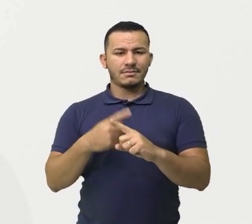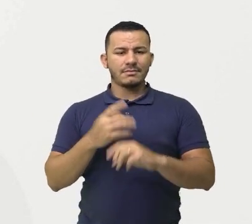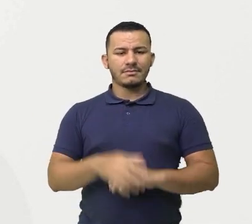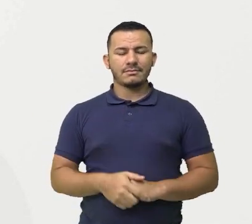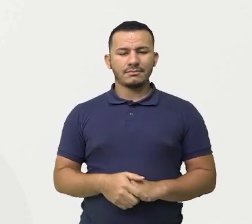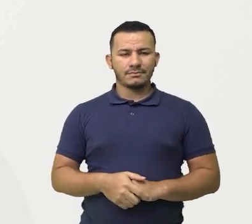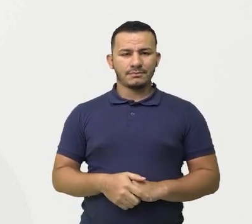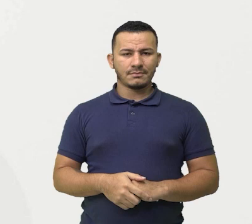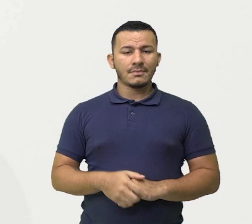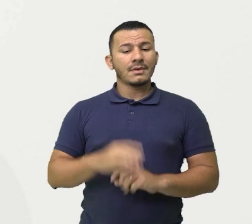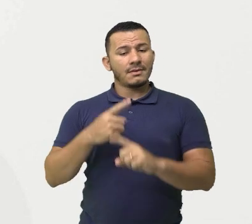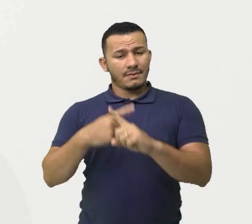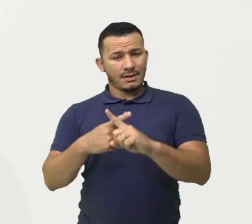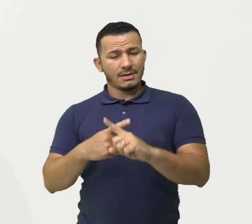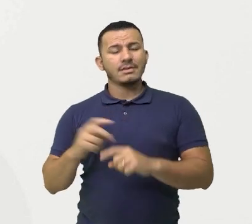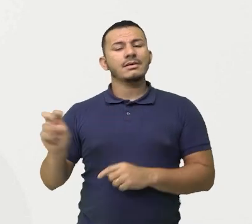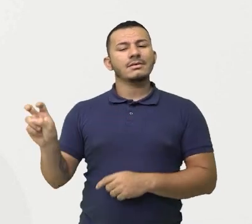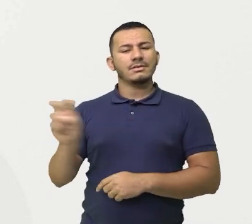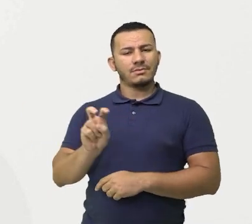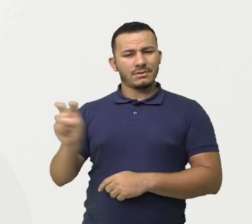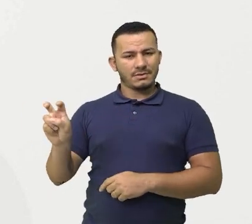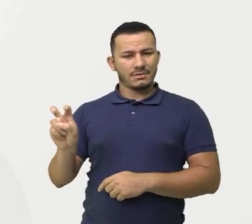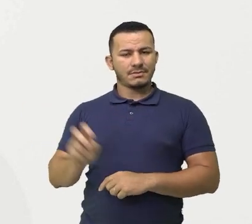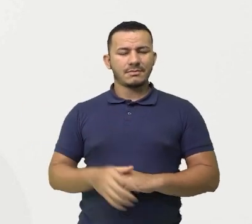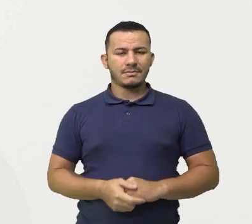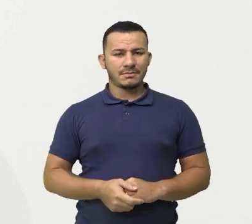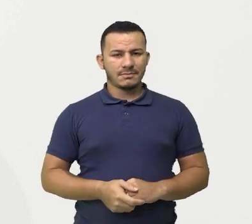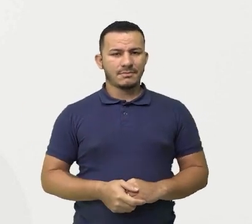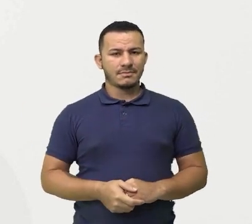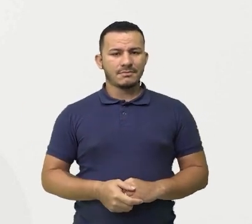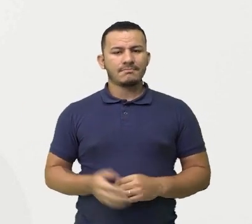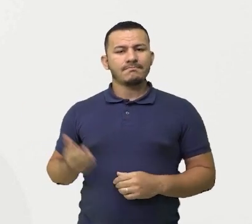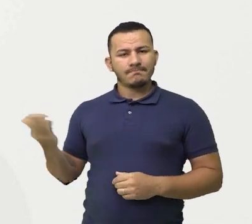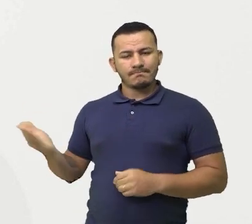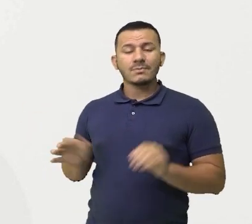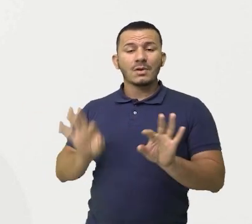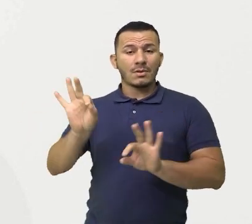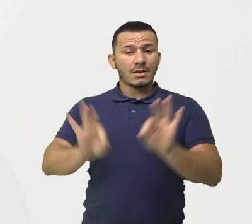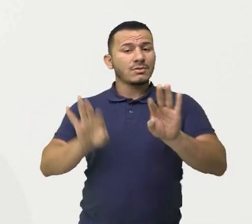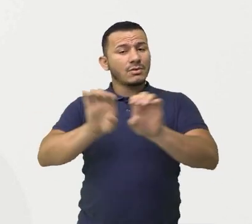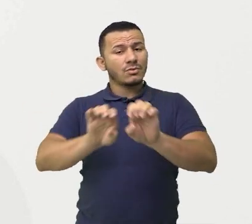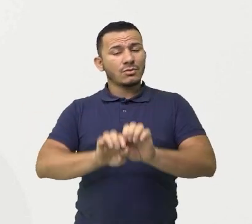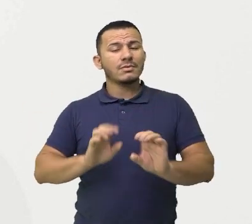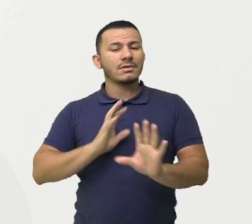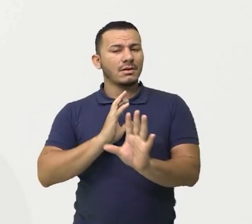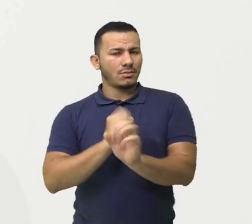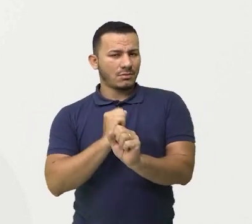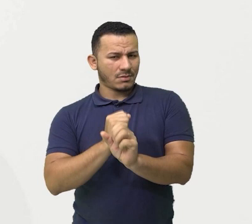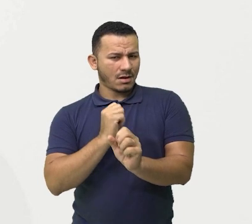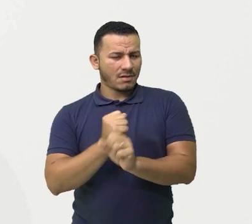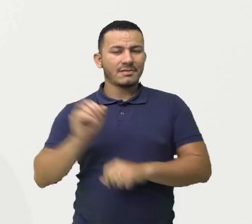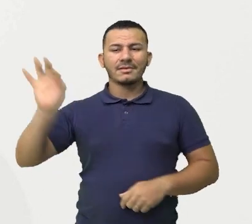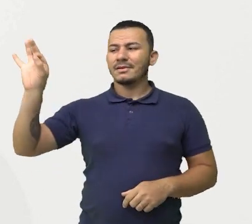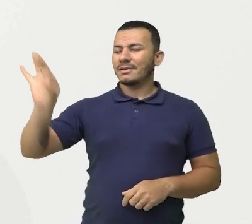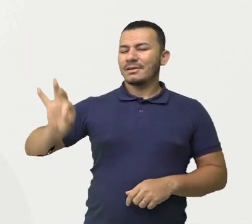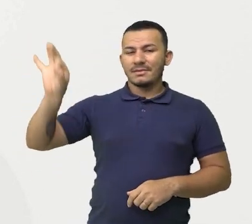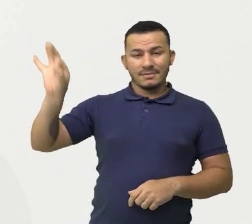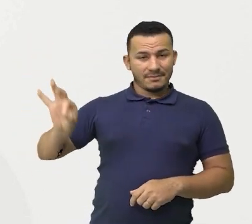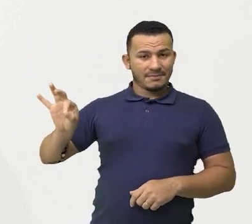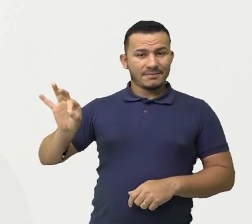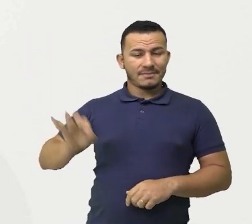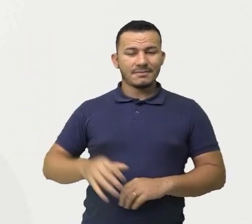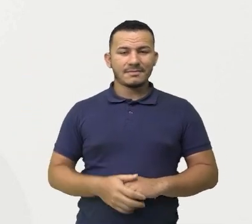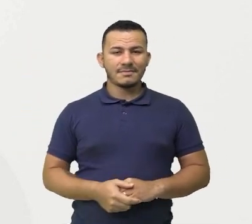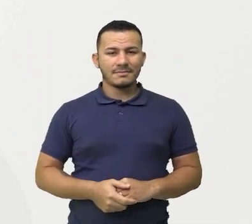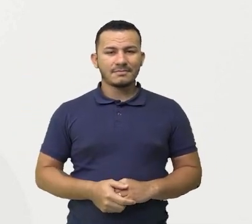Então, vezes 55. Pronto, a gente acabou de armar o cálculo da porcentagem de um